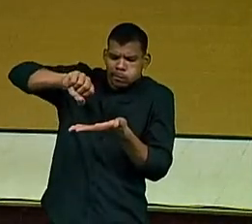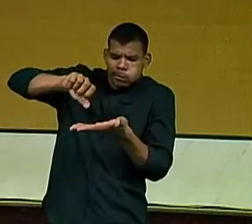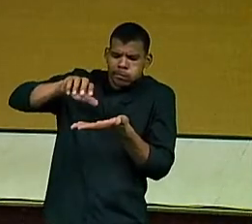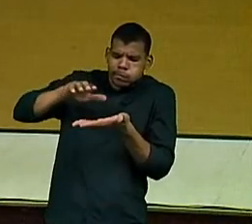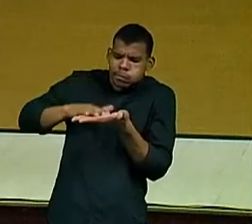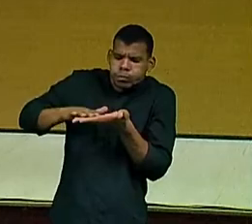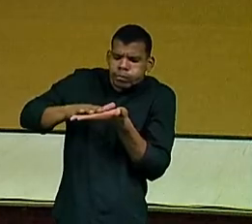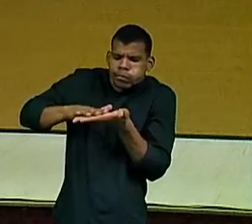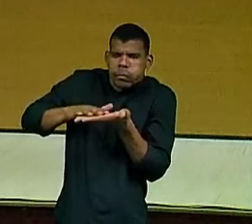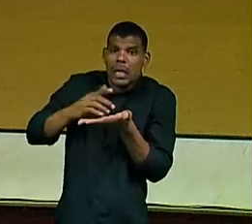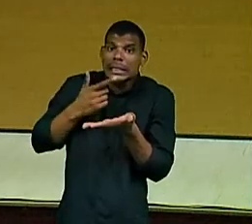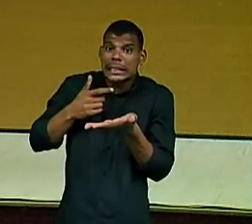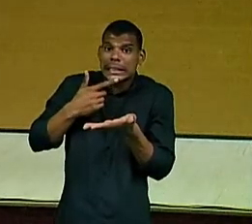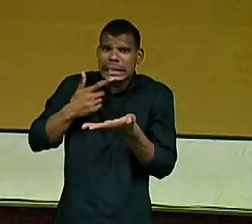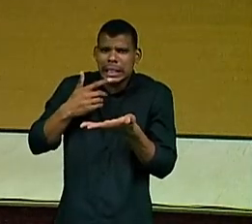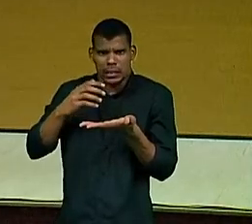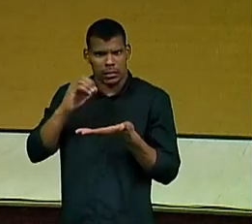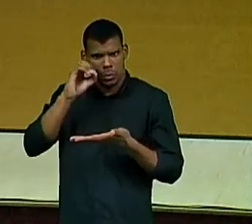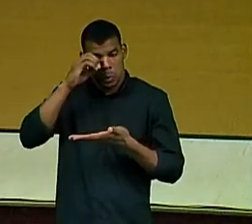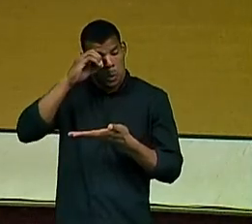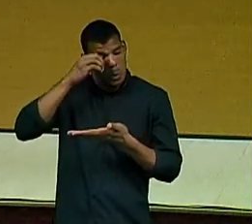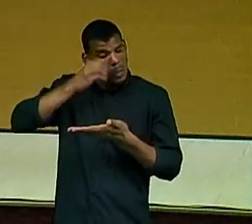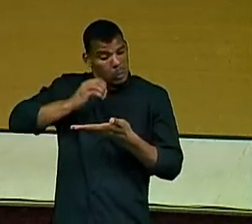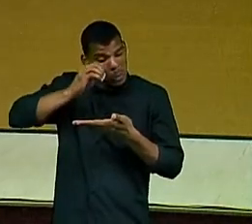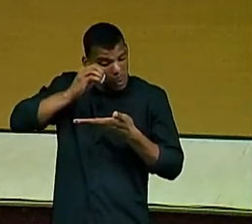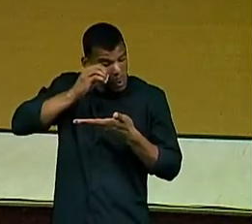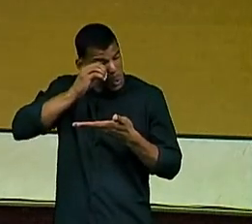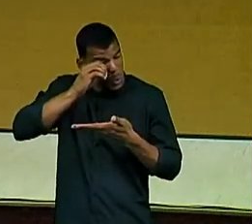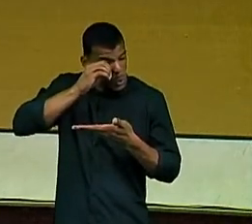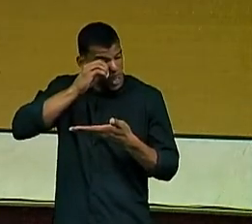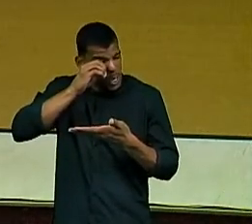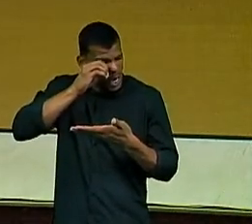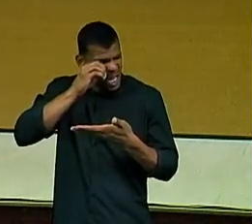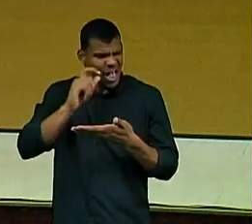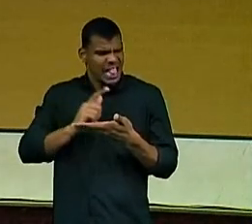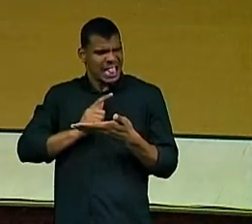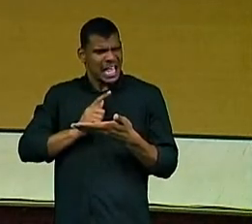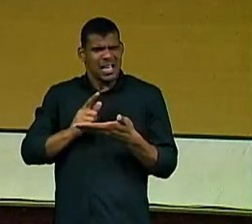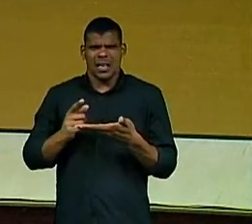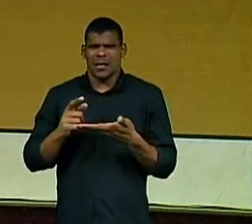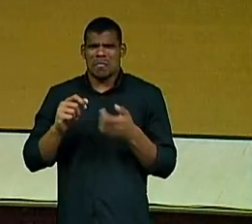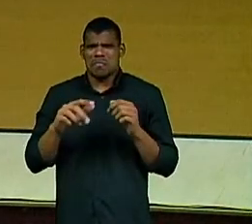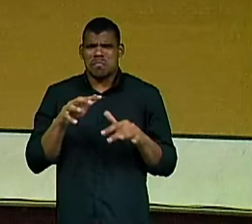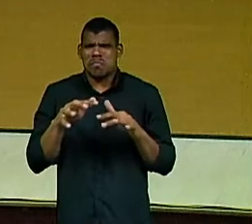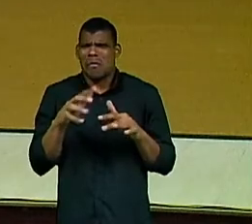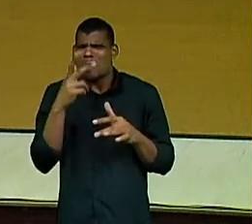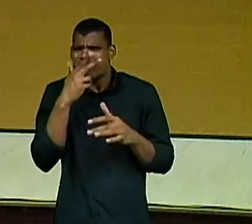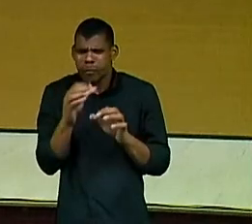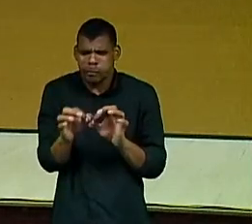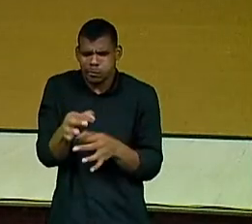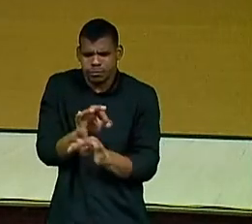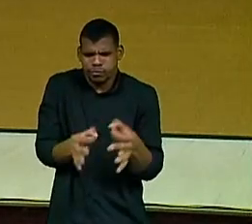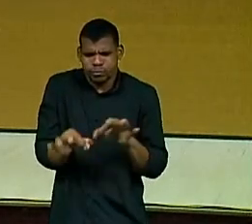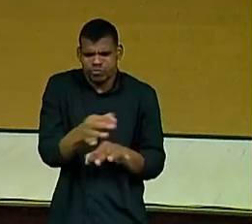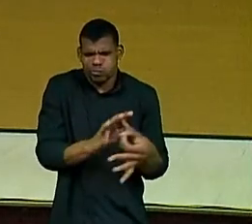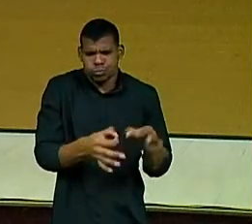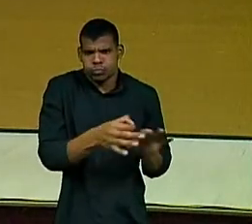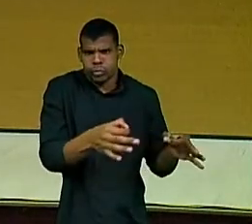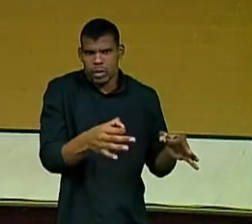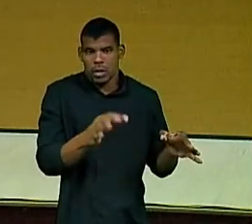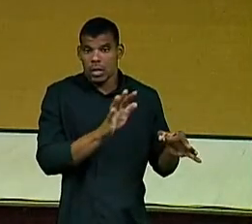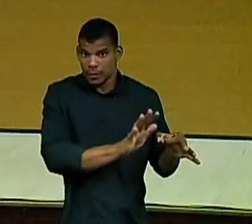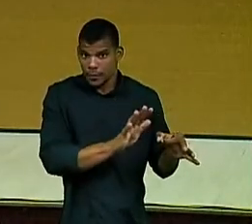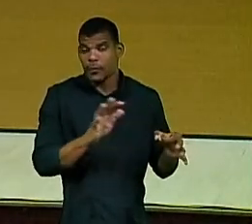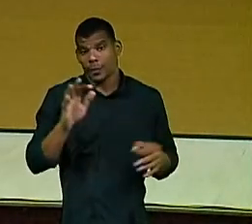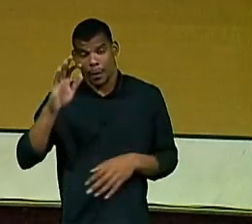comum ou seja pessoal o código genético seu Universal mostra ancestralidade